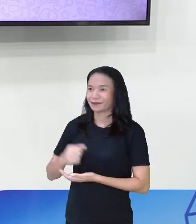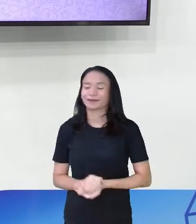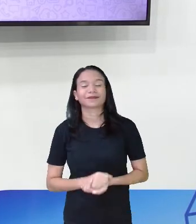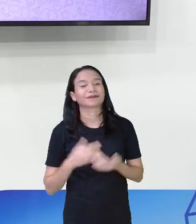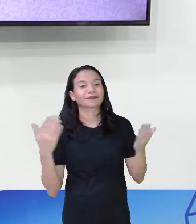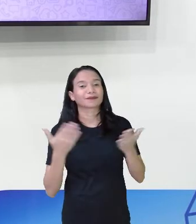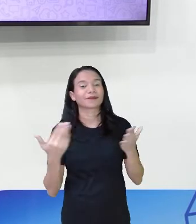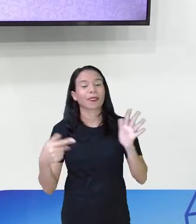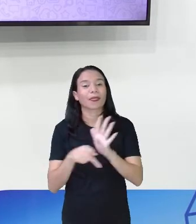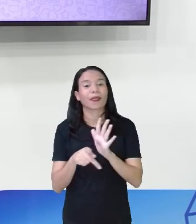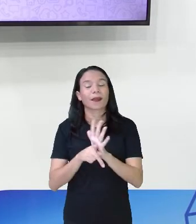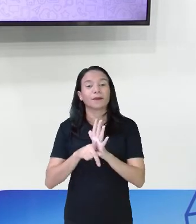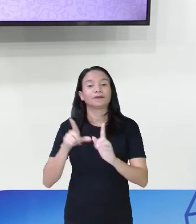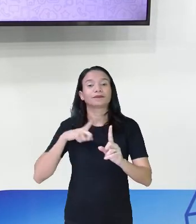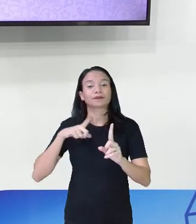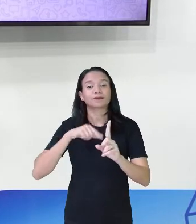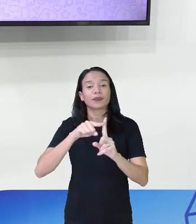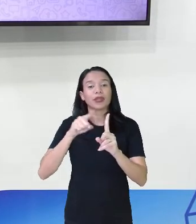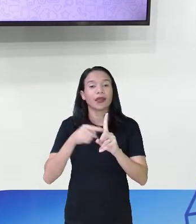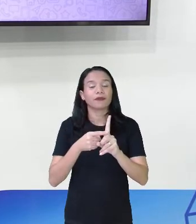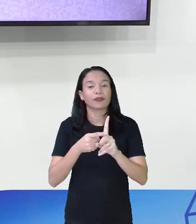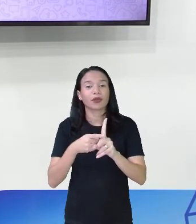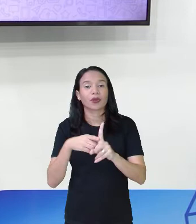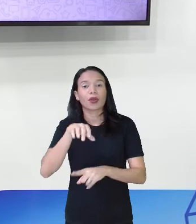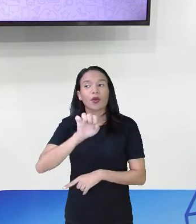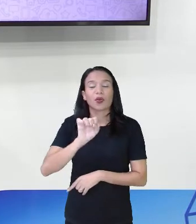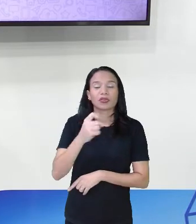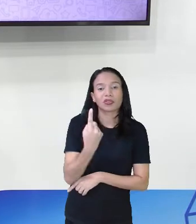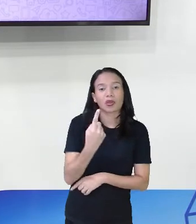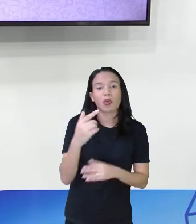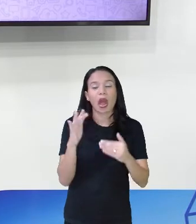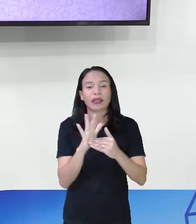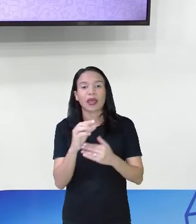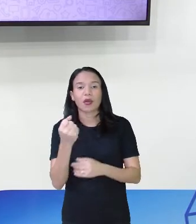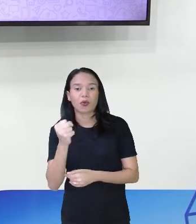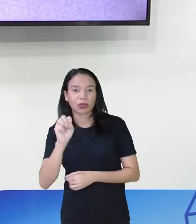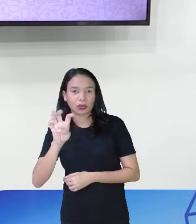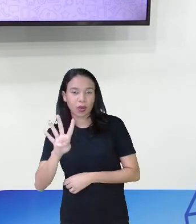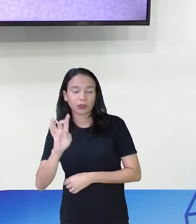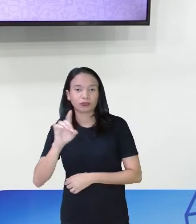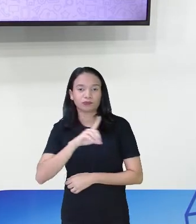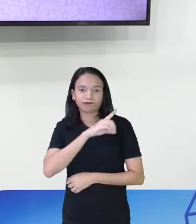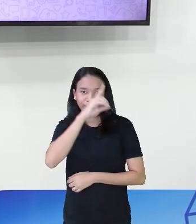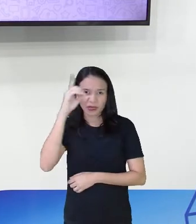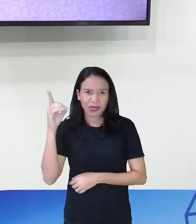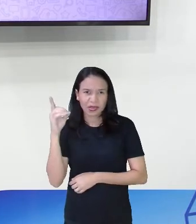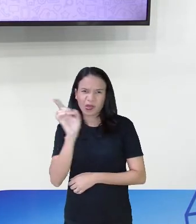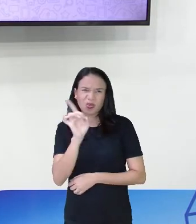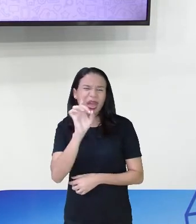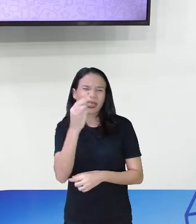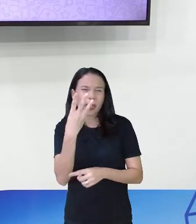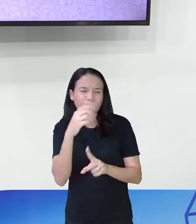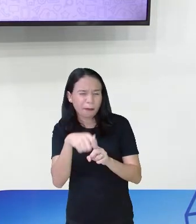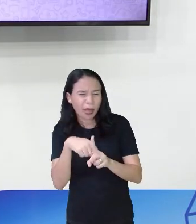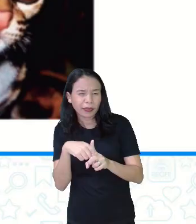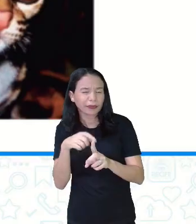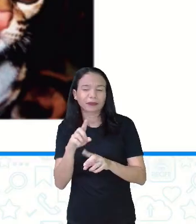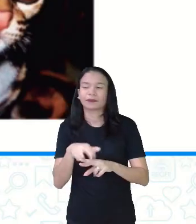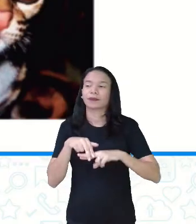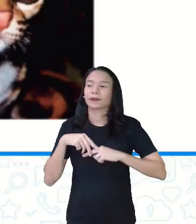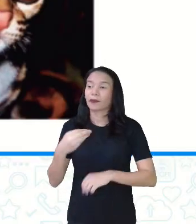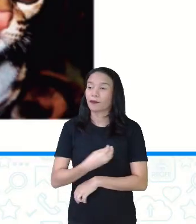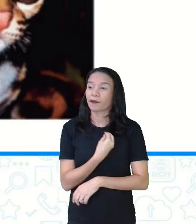vem aqui, ó, a reprodução dele, a gestação dura de 81 a 84 dias, não chega nem a 3 meses, né? E eles vivem,